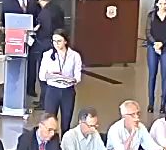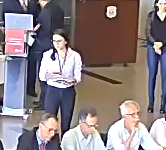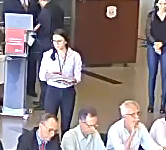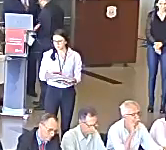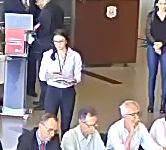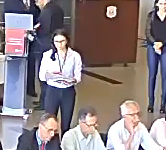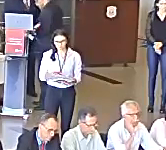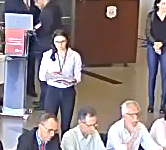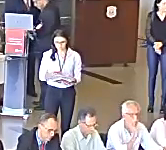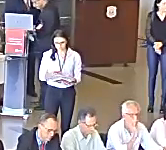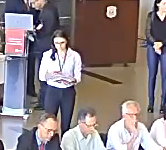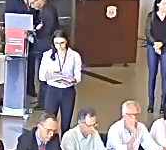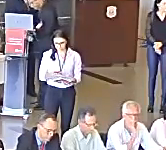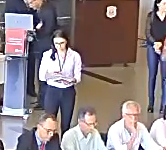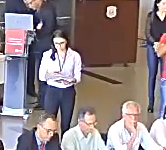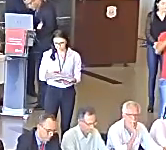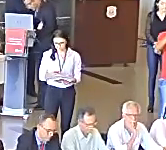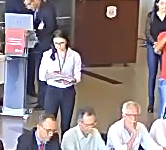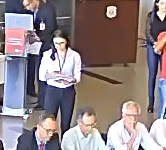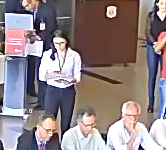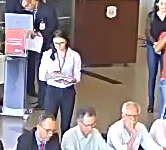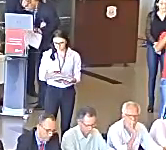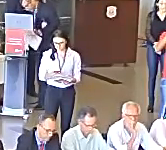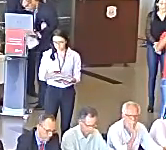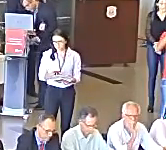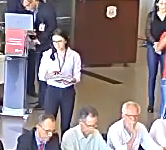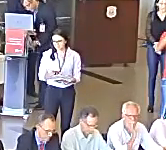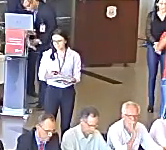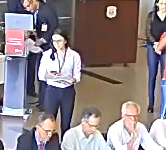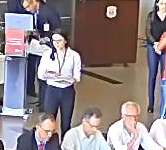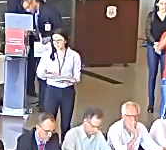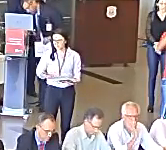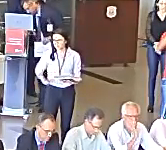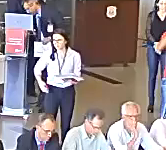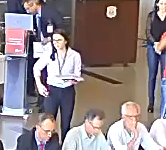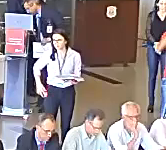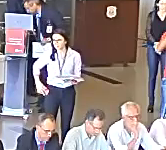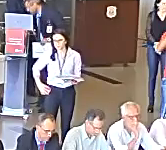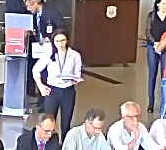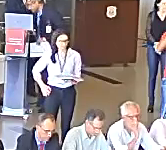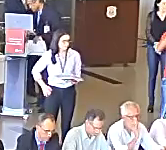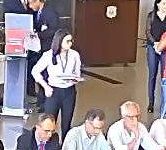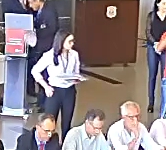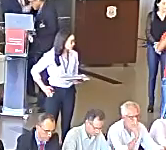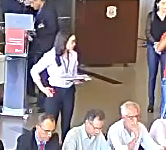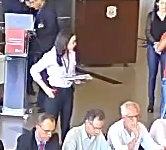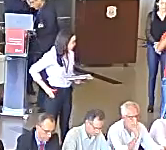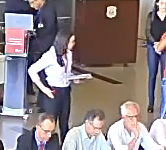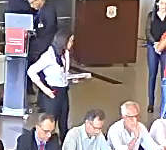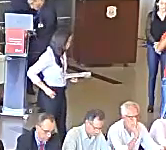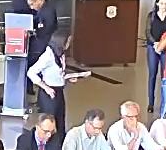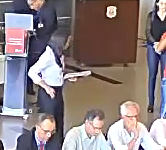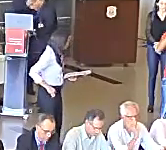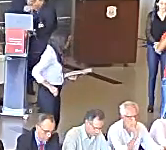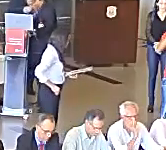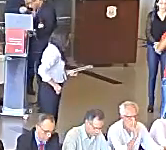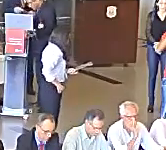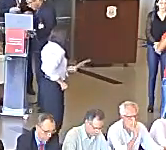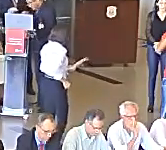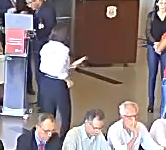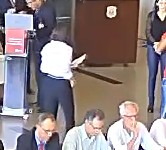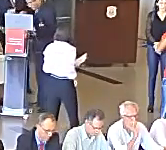igualdade mobilidade além da inclusão social e da Cidadania em Minas Gerais essa legislação